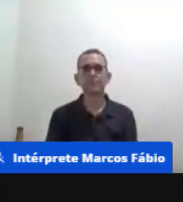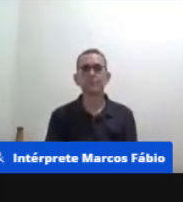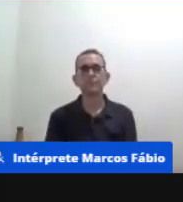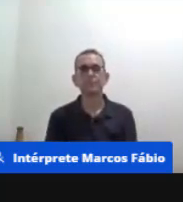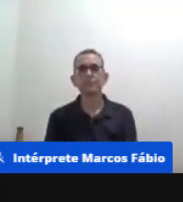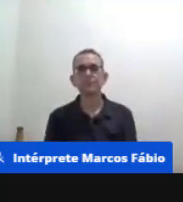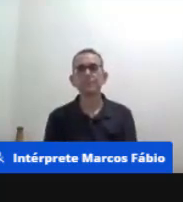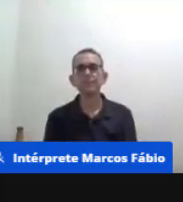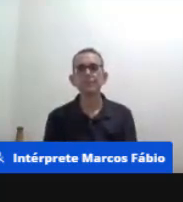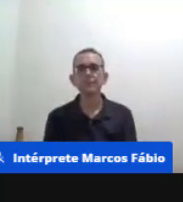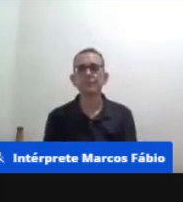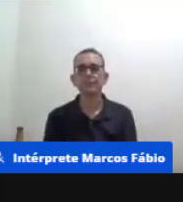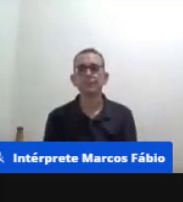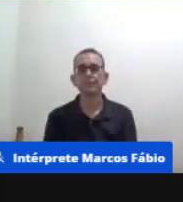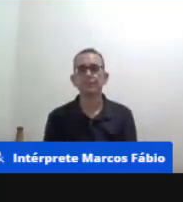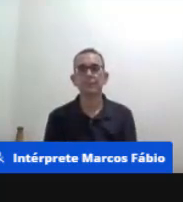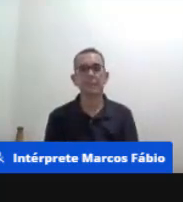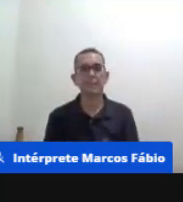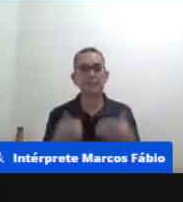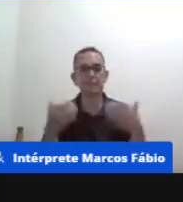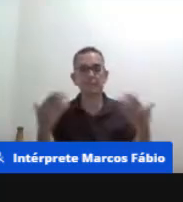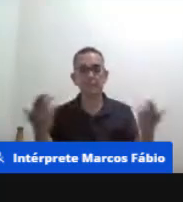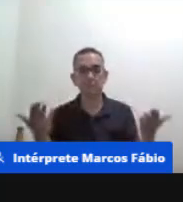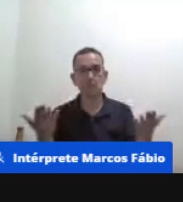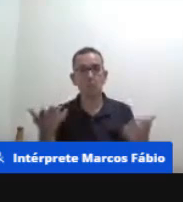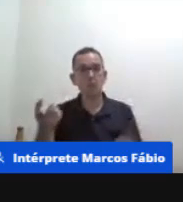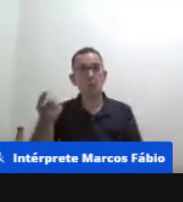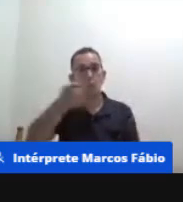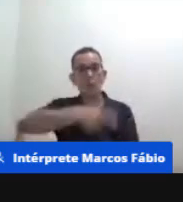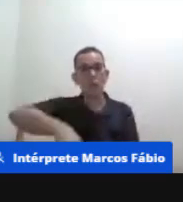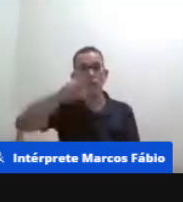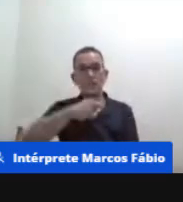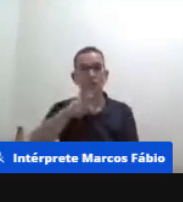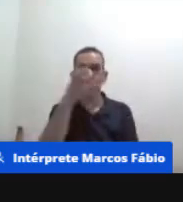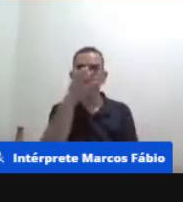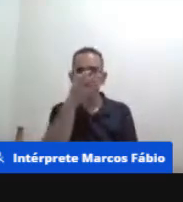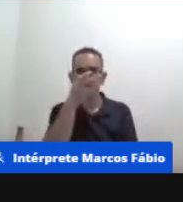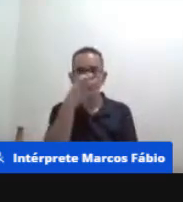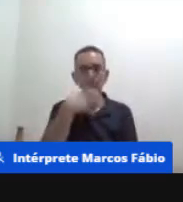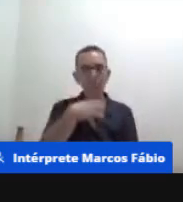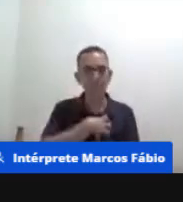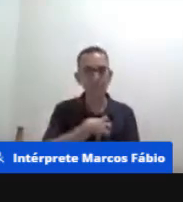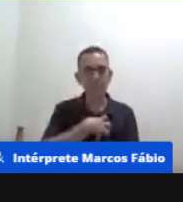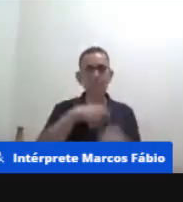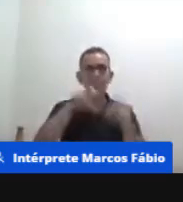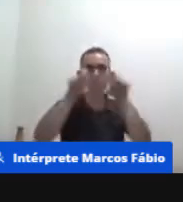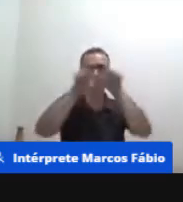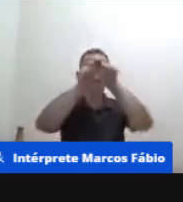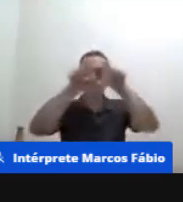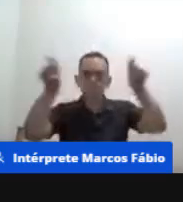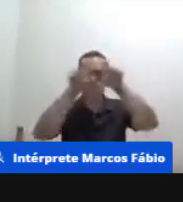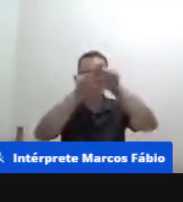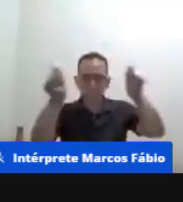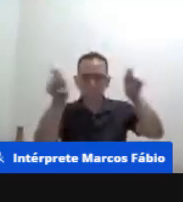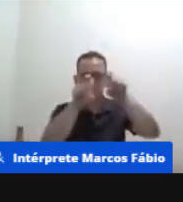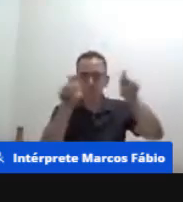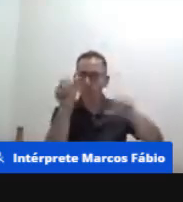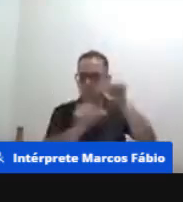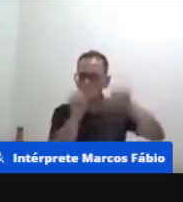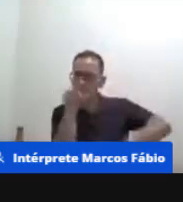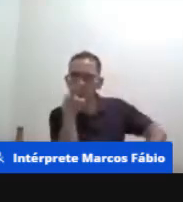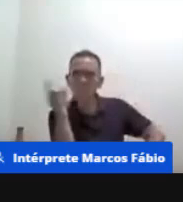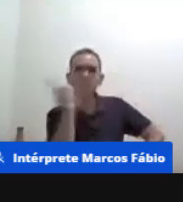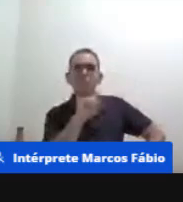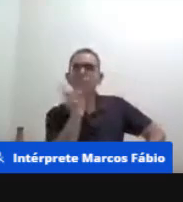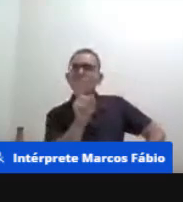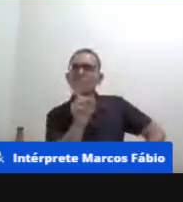Então, aí, ó, vocês viram que a gente está com a situação de tirinhos, não é? Eu não mudei a situação, eu não troquei o conteúdo da